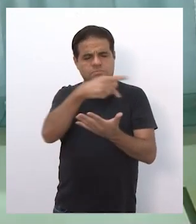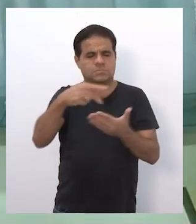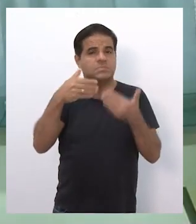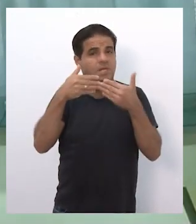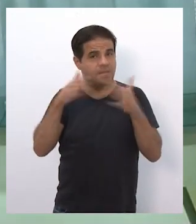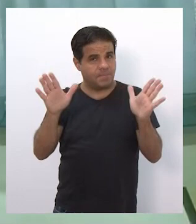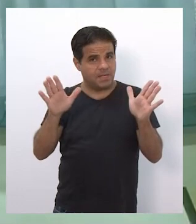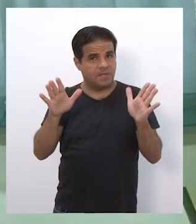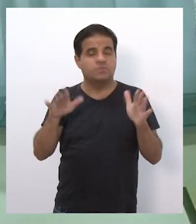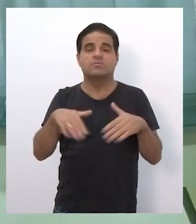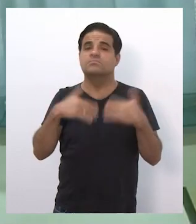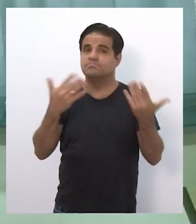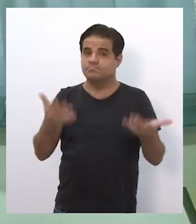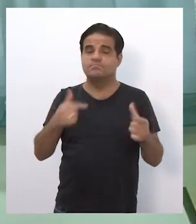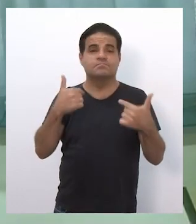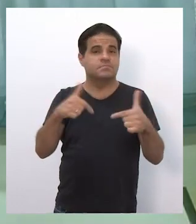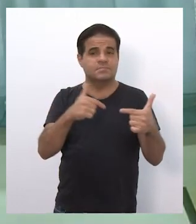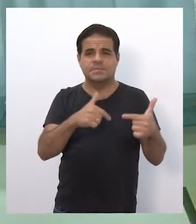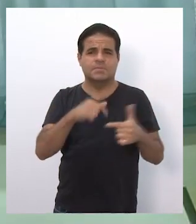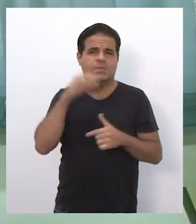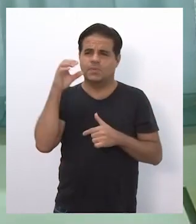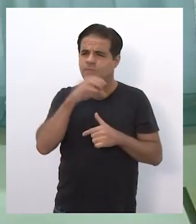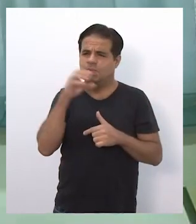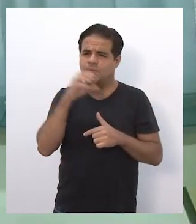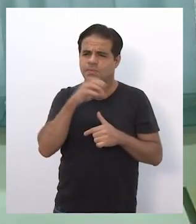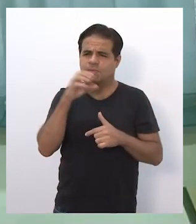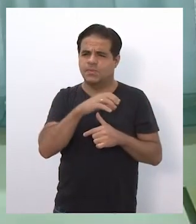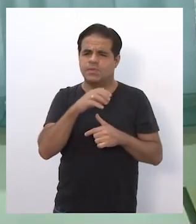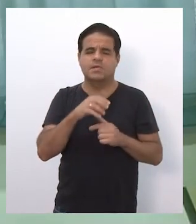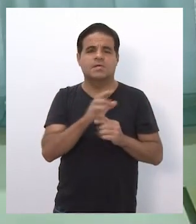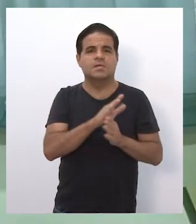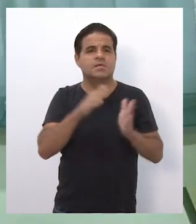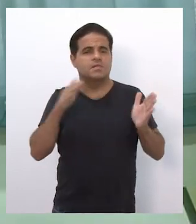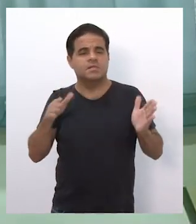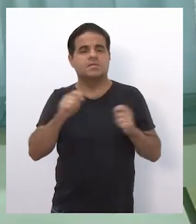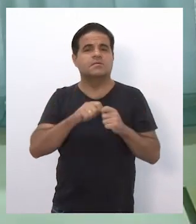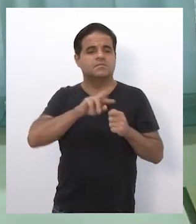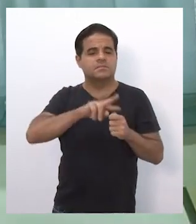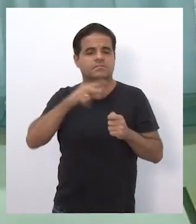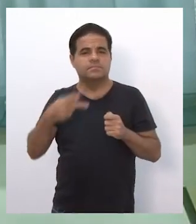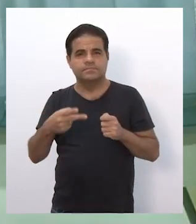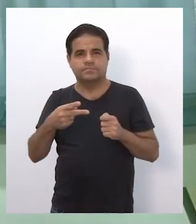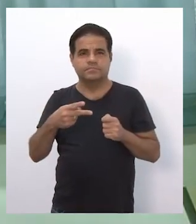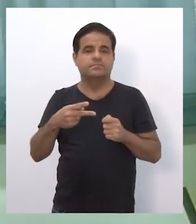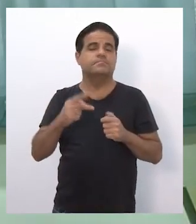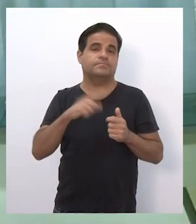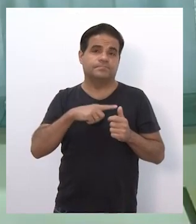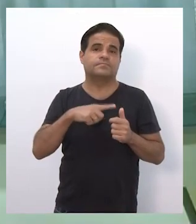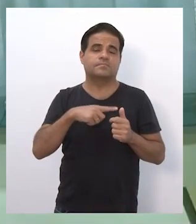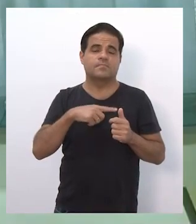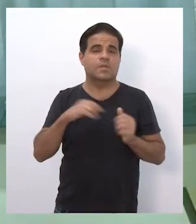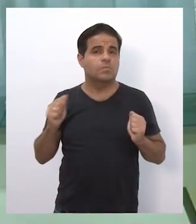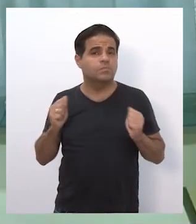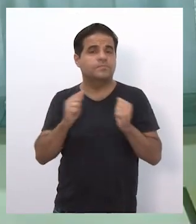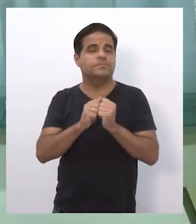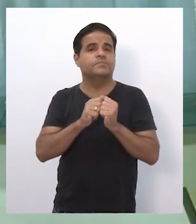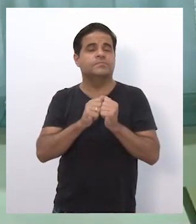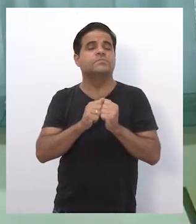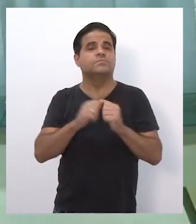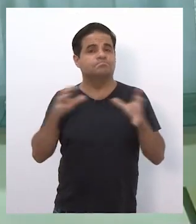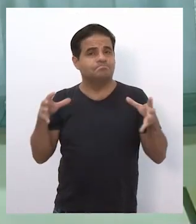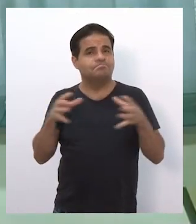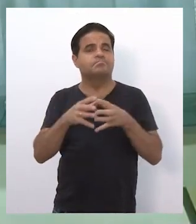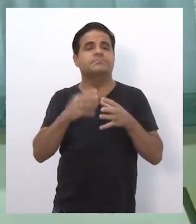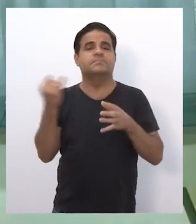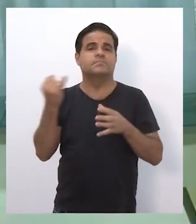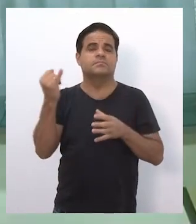abertos, tá? Como também na velocidade, como você vai fazer a transição de um para o outro. O conjunto, ele importa,